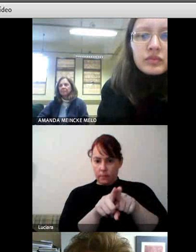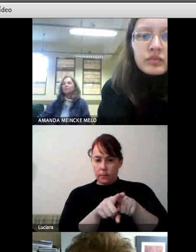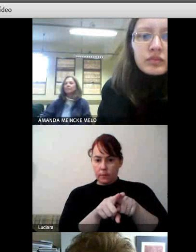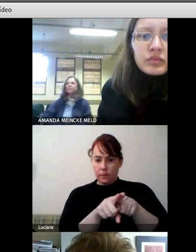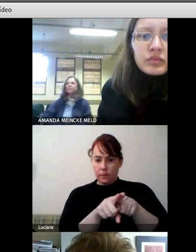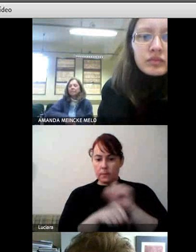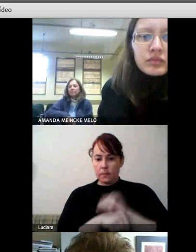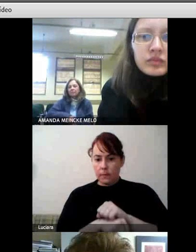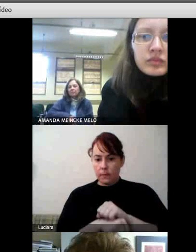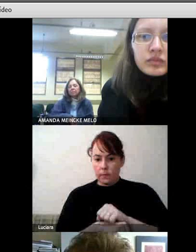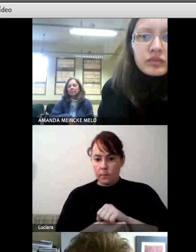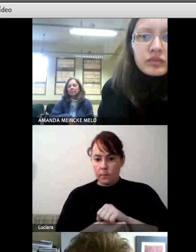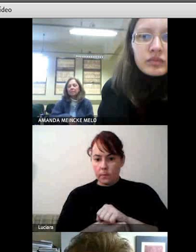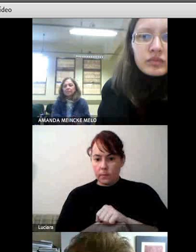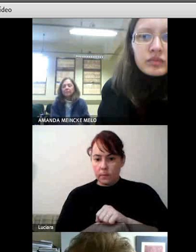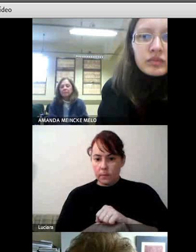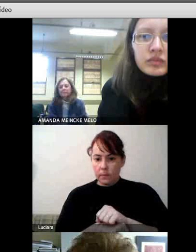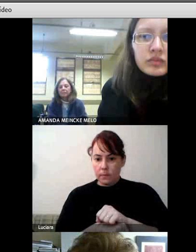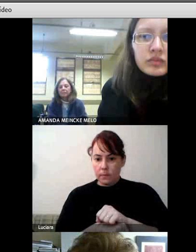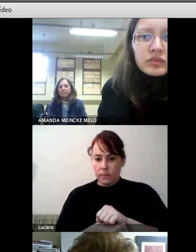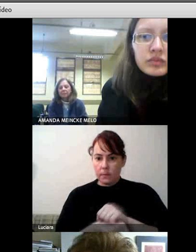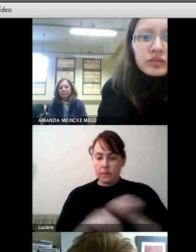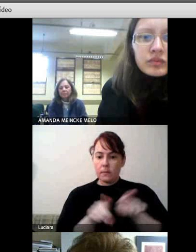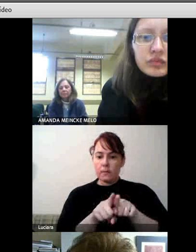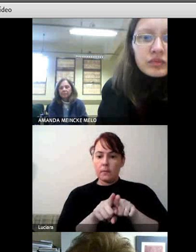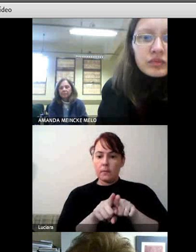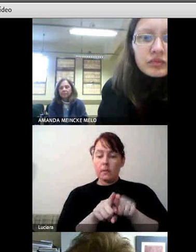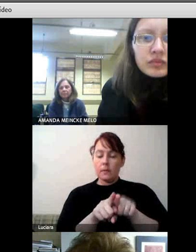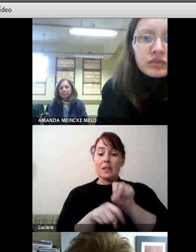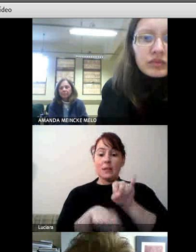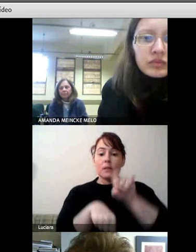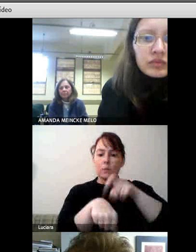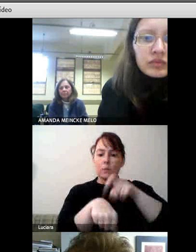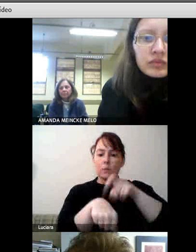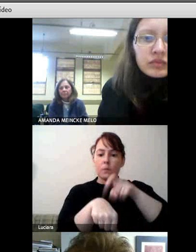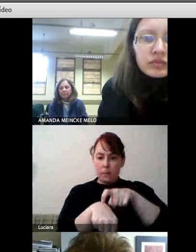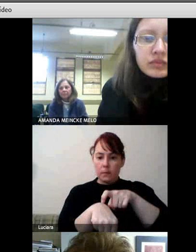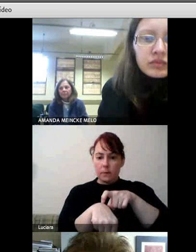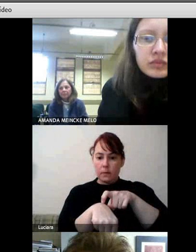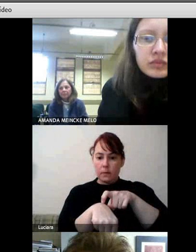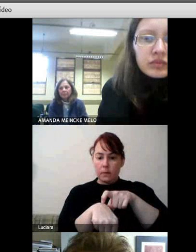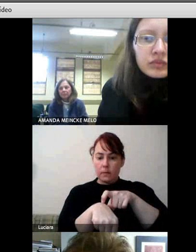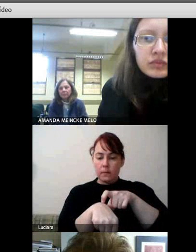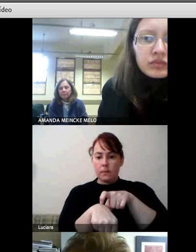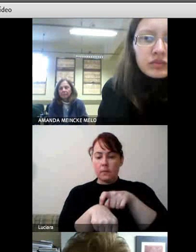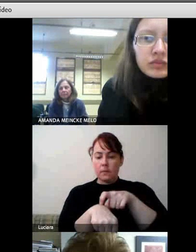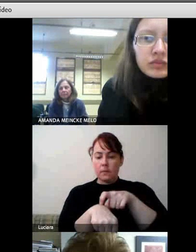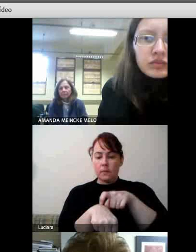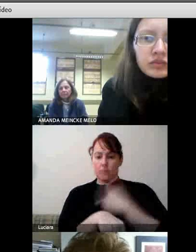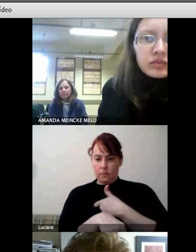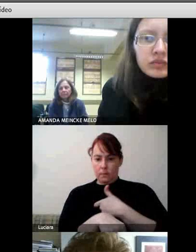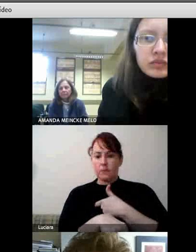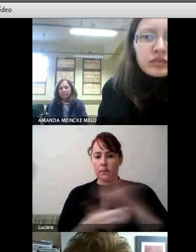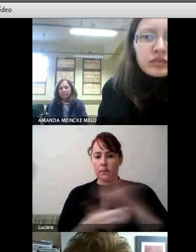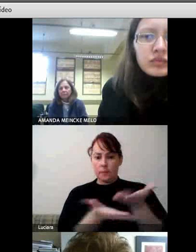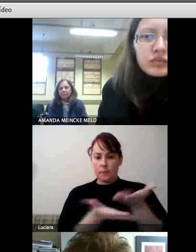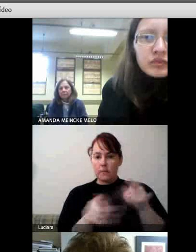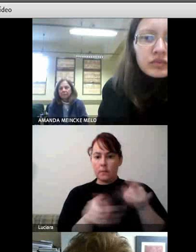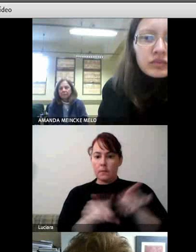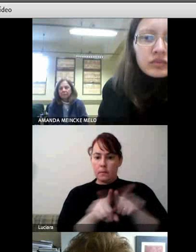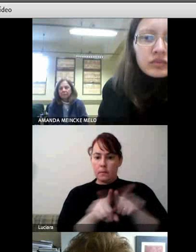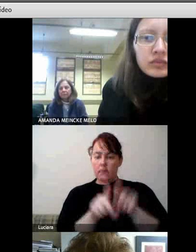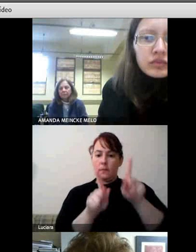formação dos colegas fazendo plano de aula, aí tudo continua sem mudança. Mas se por outro